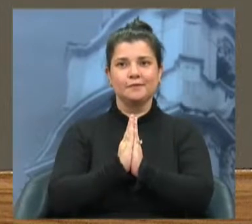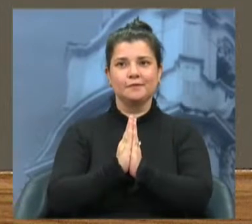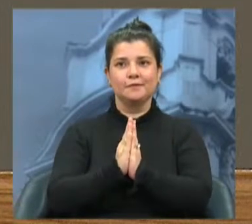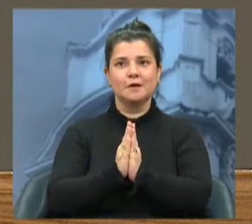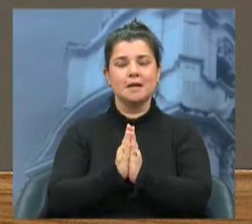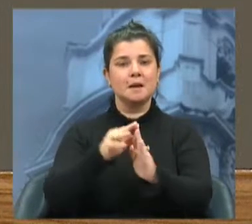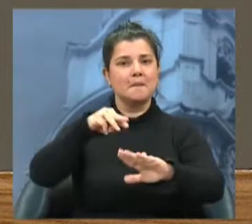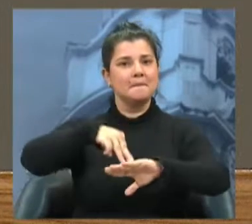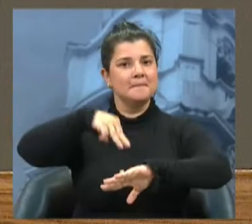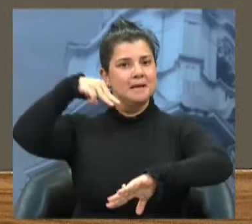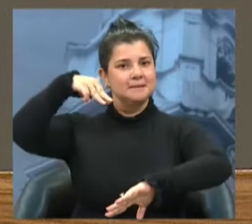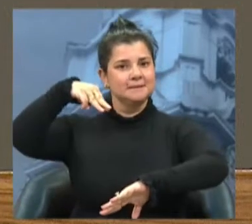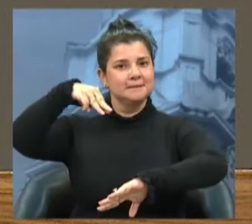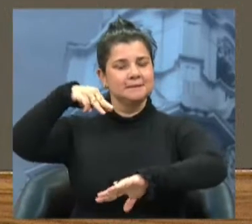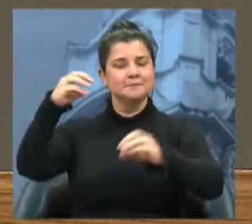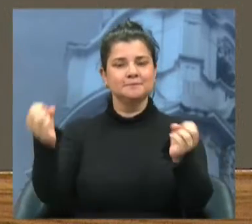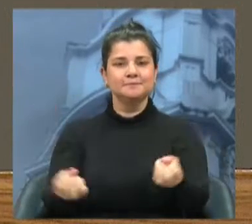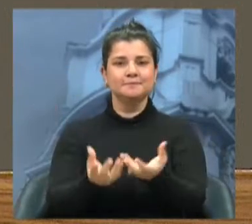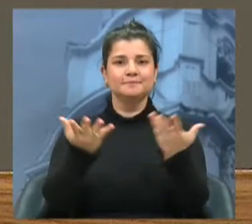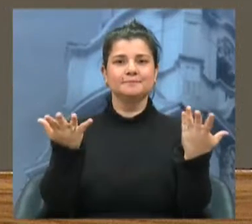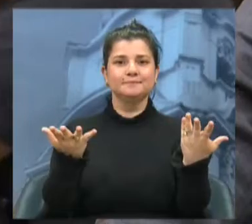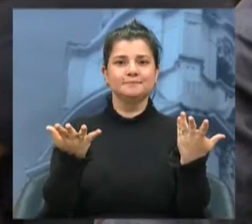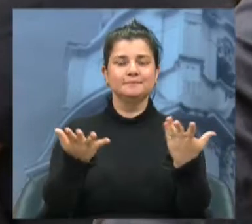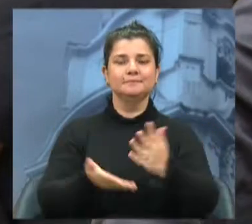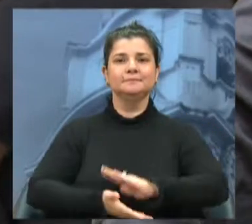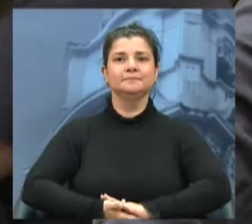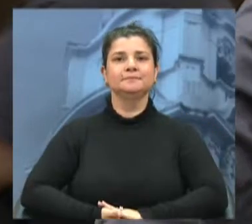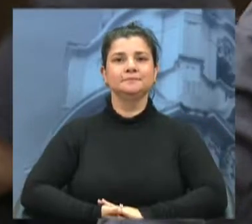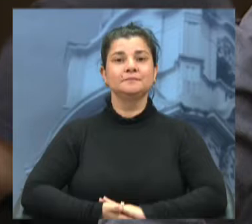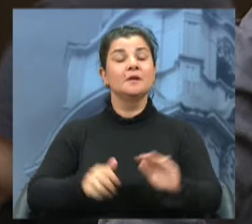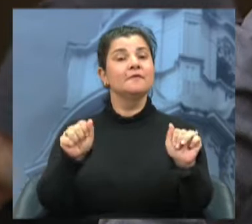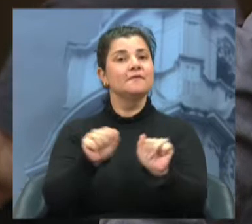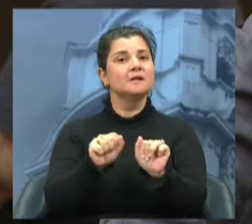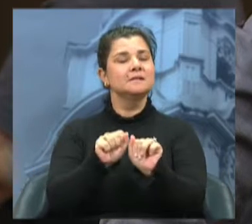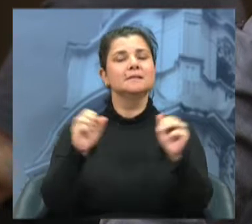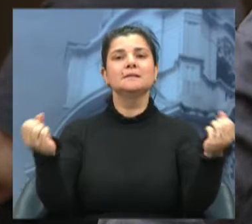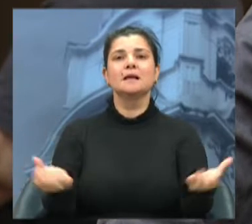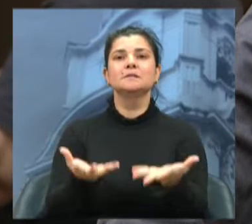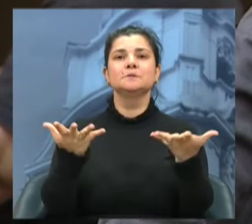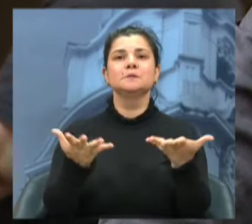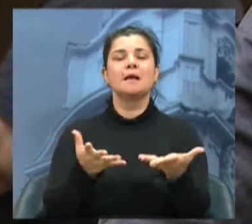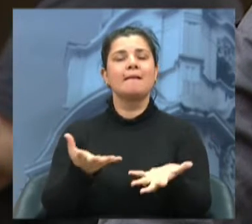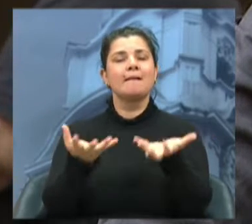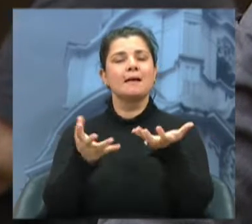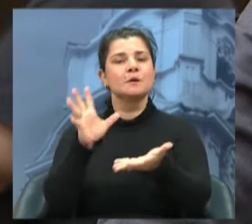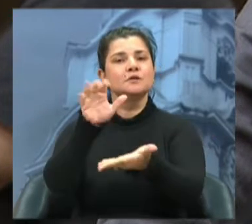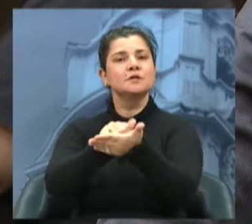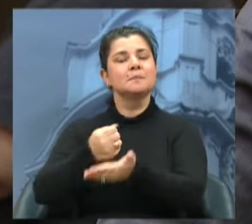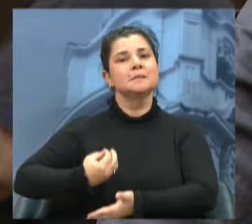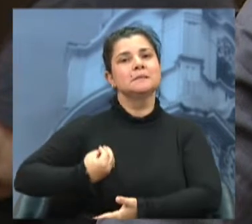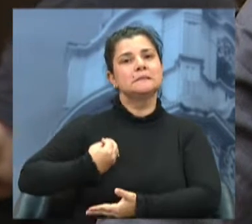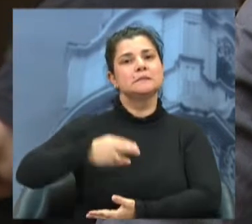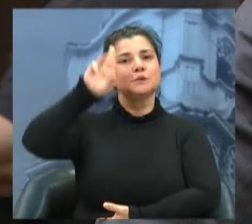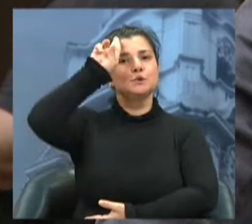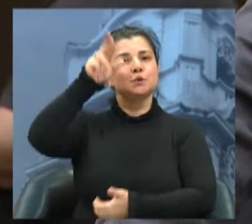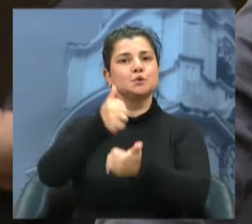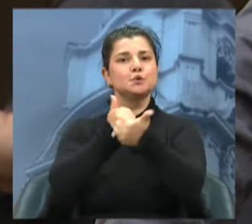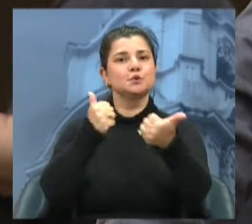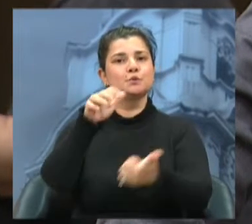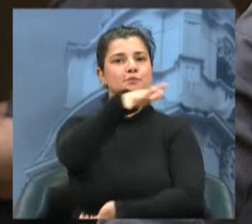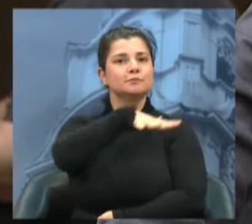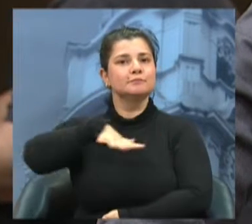de cerimônia, vamos fazer as homenagens. Quero registrar a presença aqui também do senhor